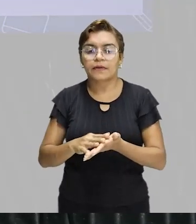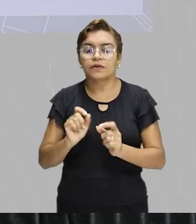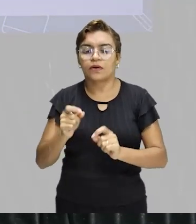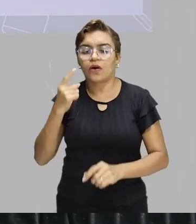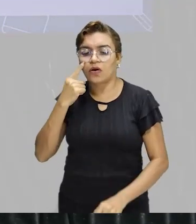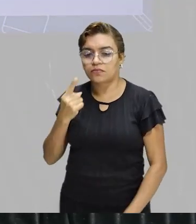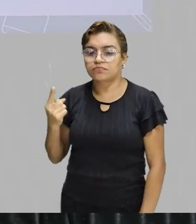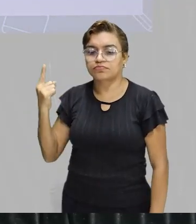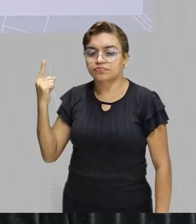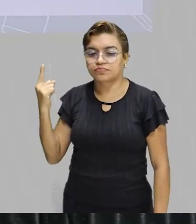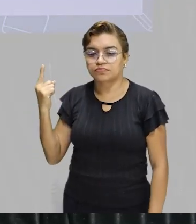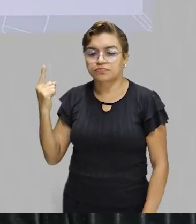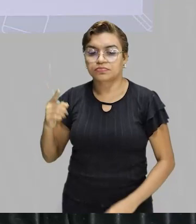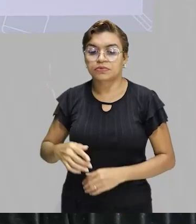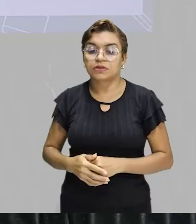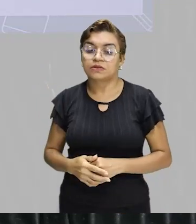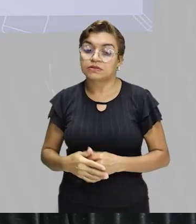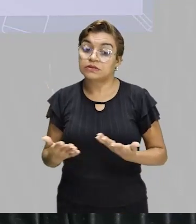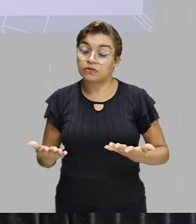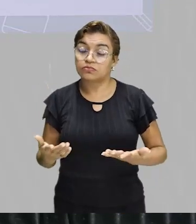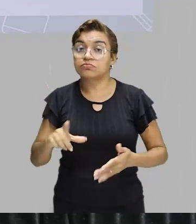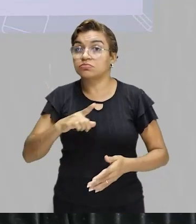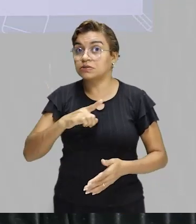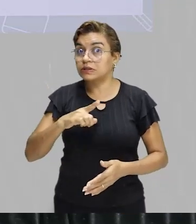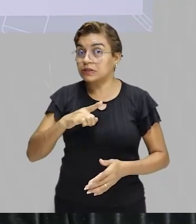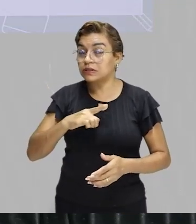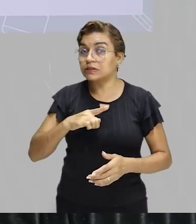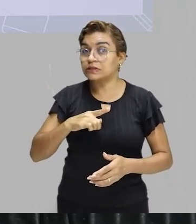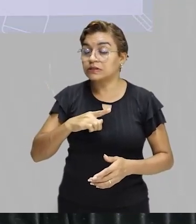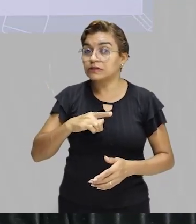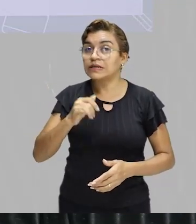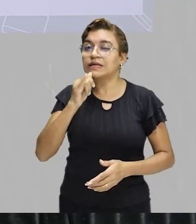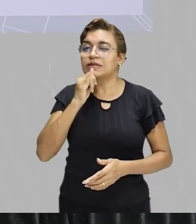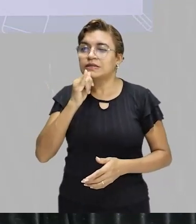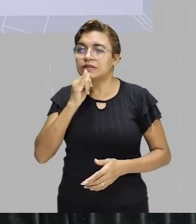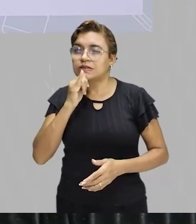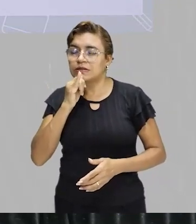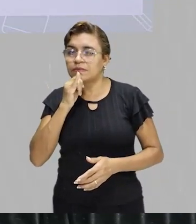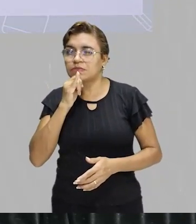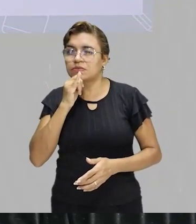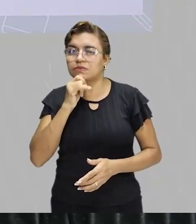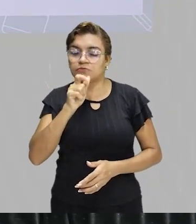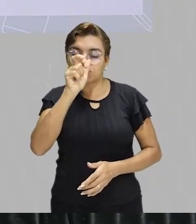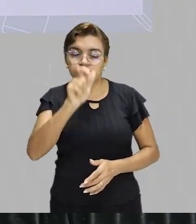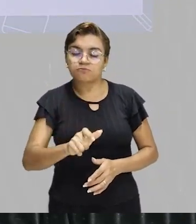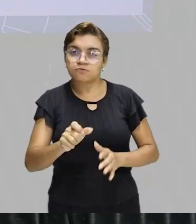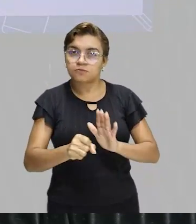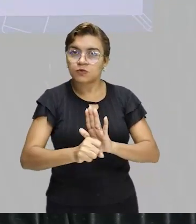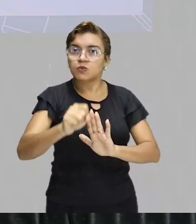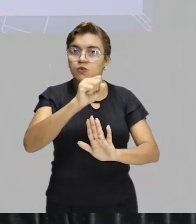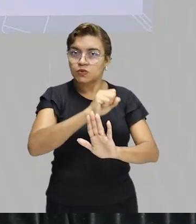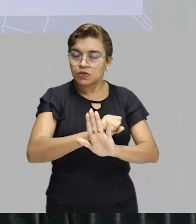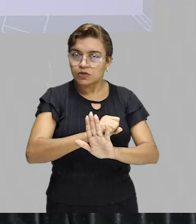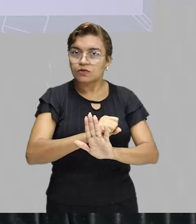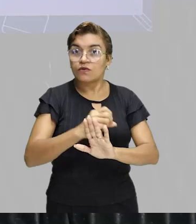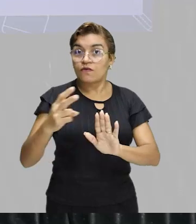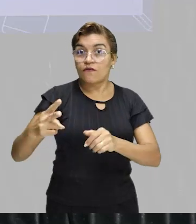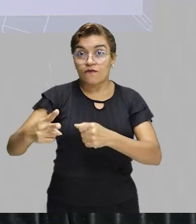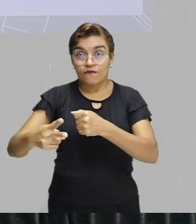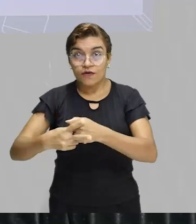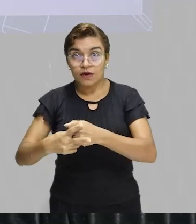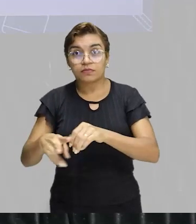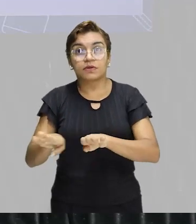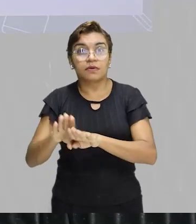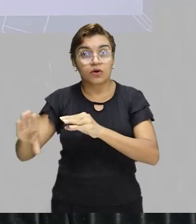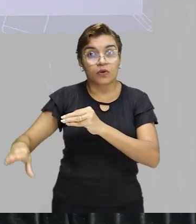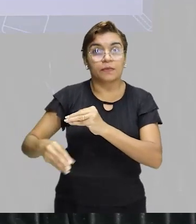dance samba, ok? Então, você tem exemplos partindo de um sujeito, um verbo e um complemento. Na terceira